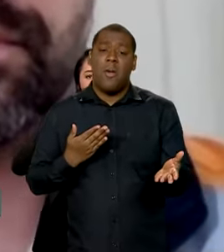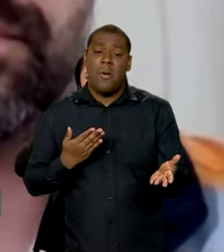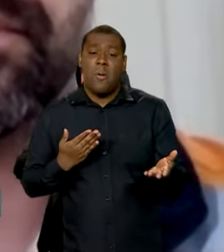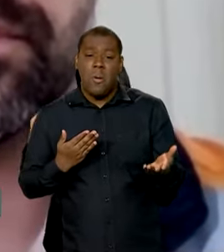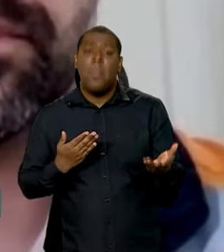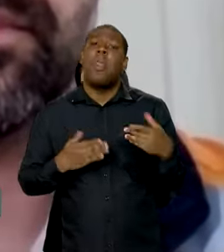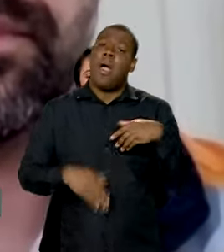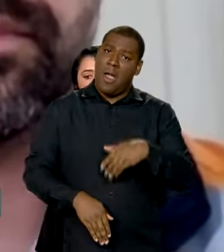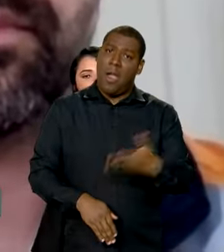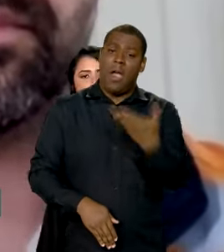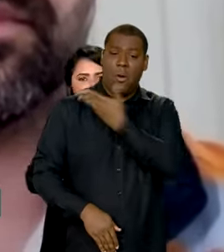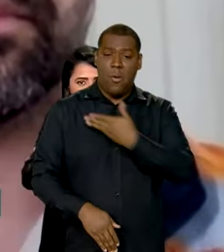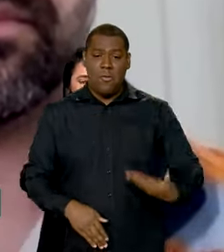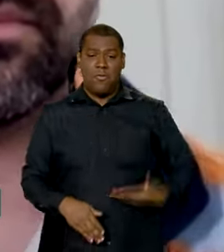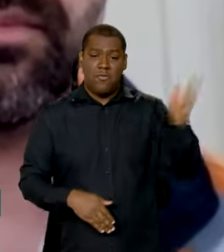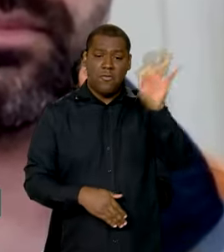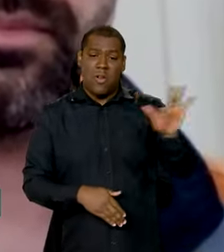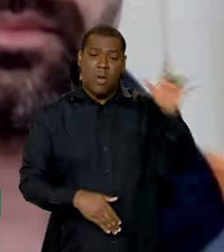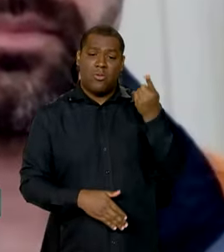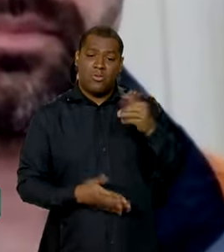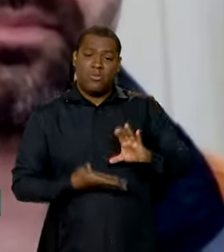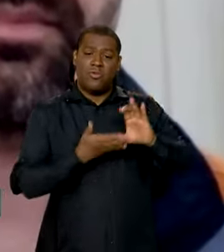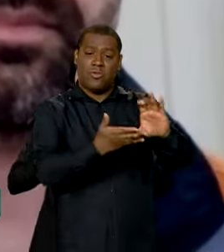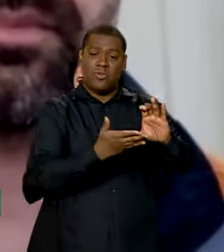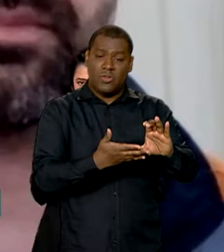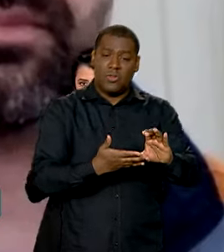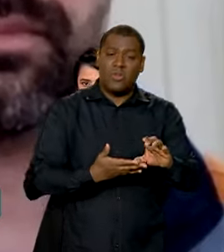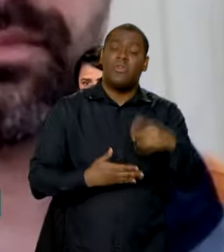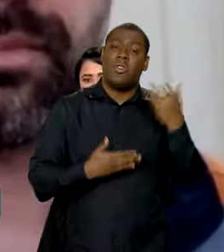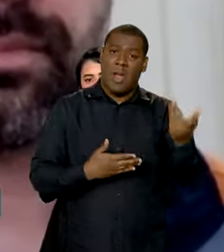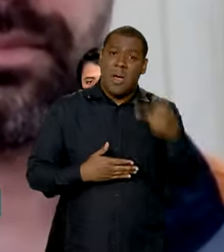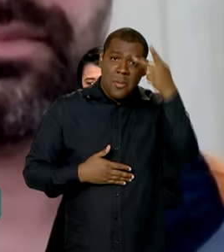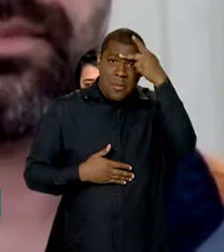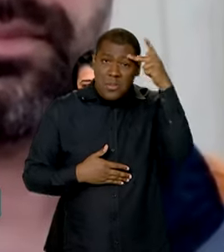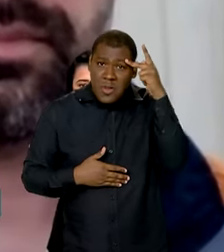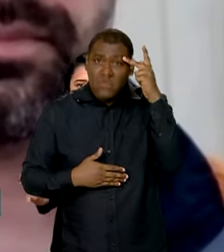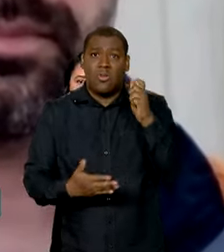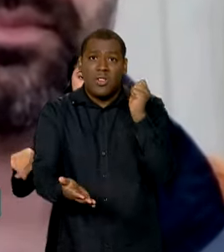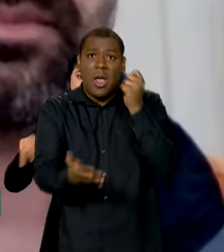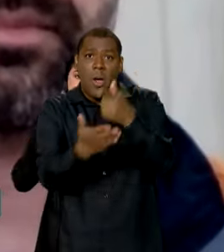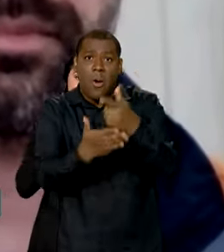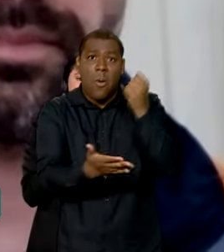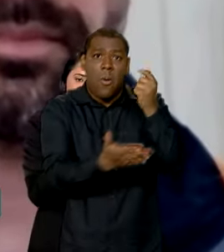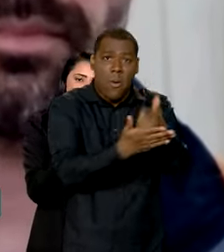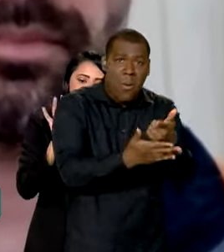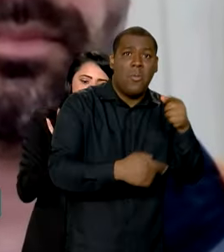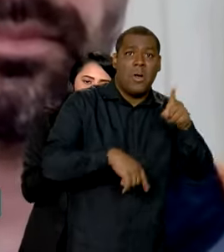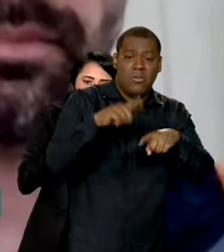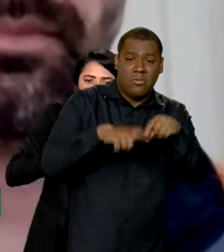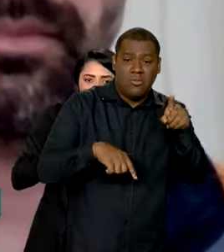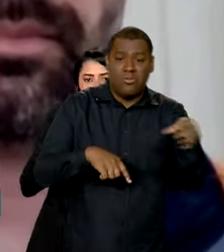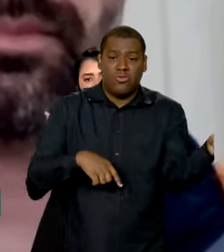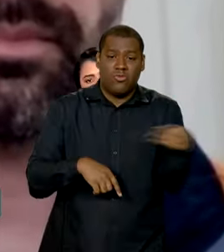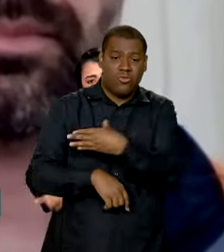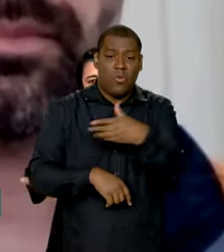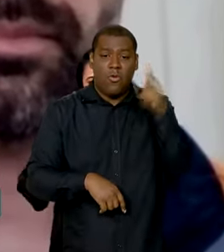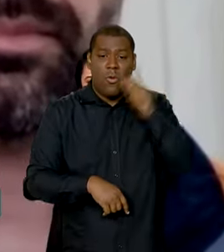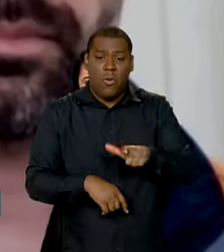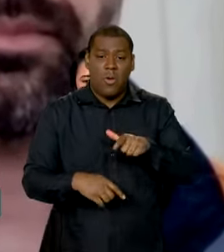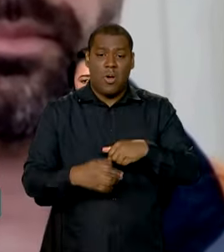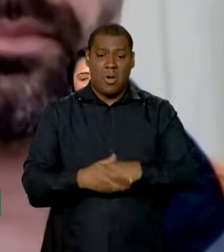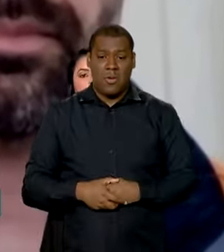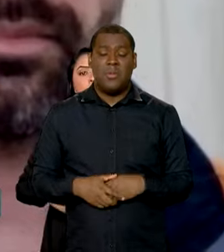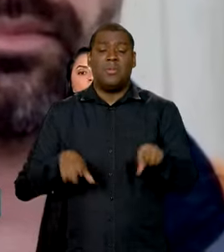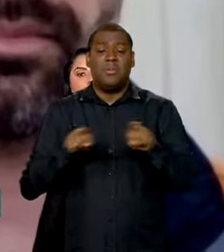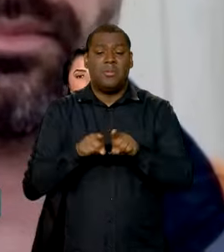recebam um recurso da União para que as pessoas possam começar a repor parte daquilo que eles perderam. E também a questão do que